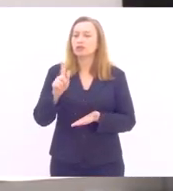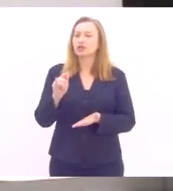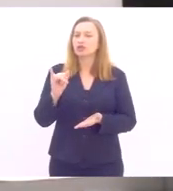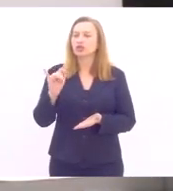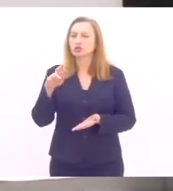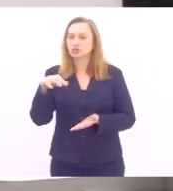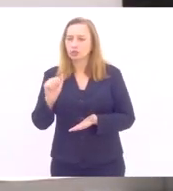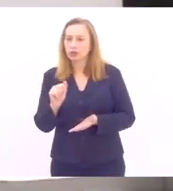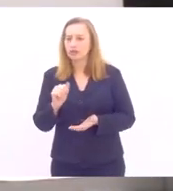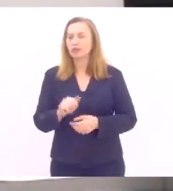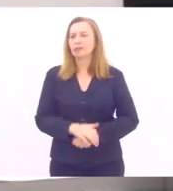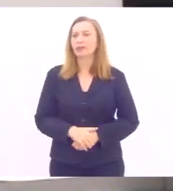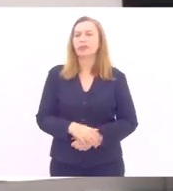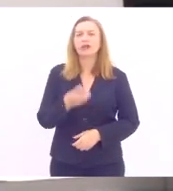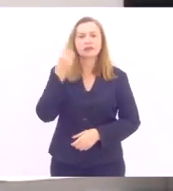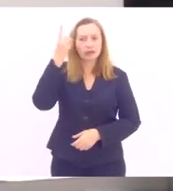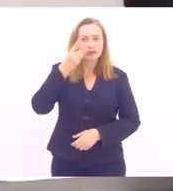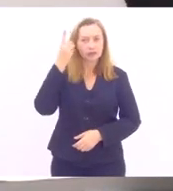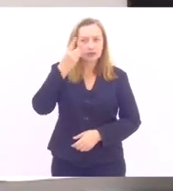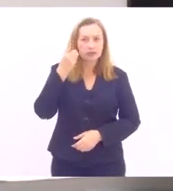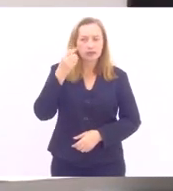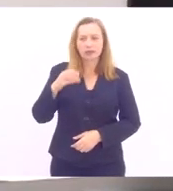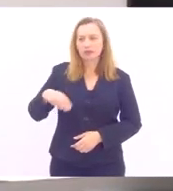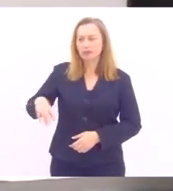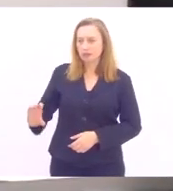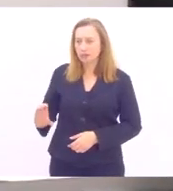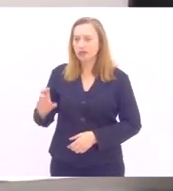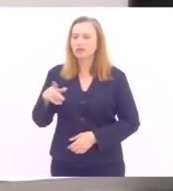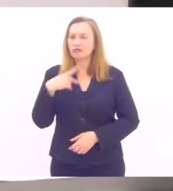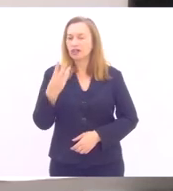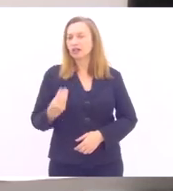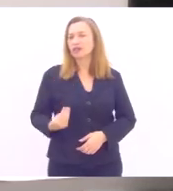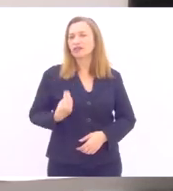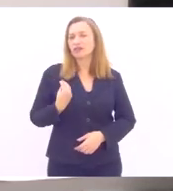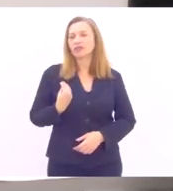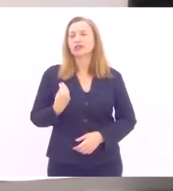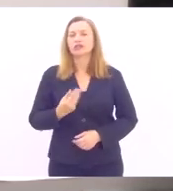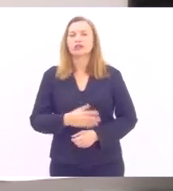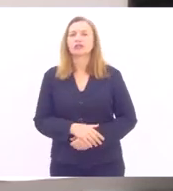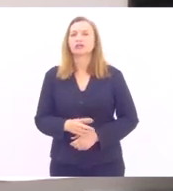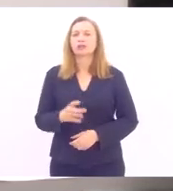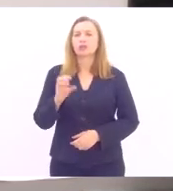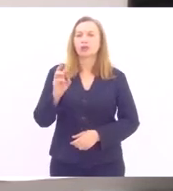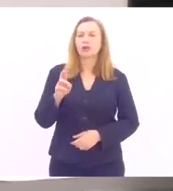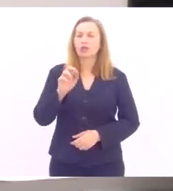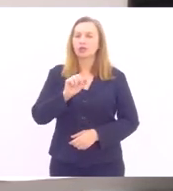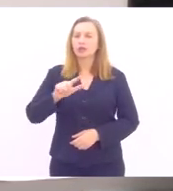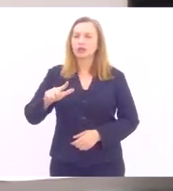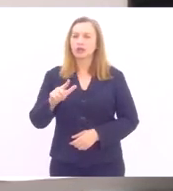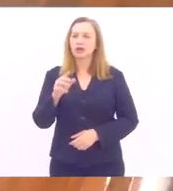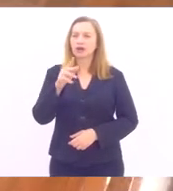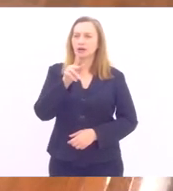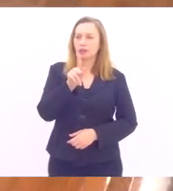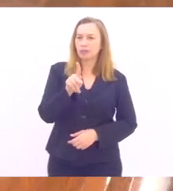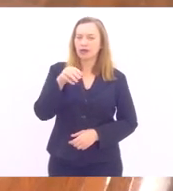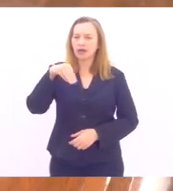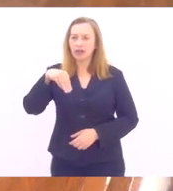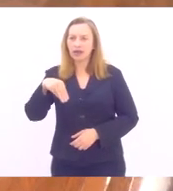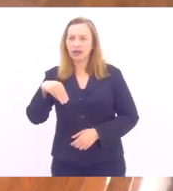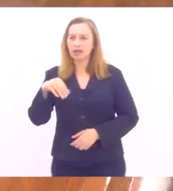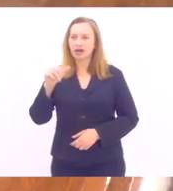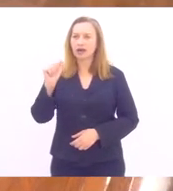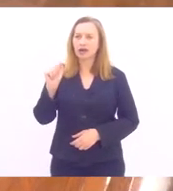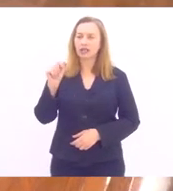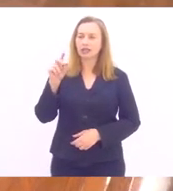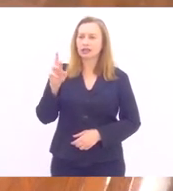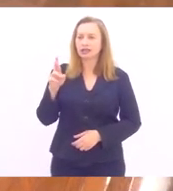o Ronaldo. Deputado Carlos Domingos, eu queria só anunciar a presença do coronel PM André Henrique, que é o